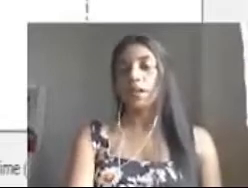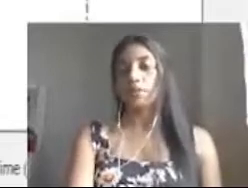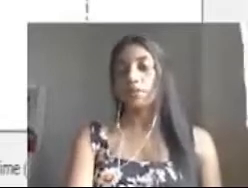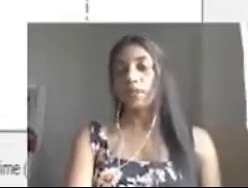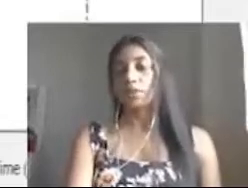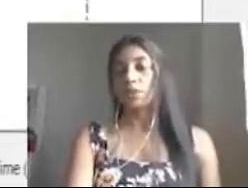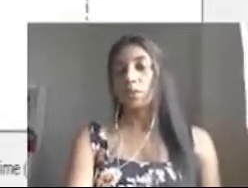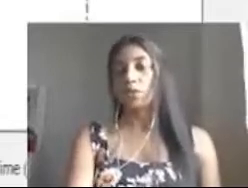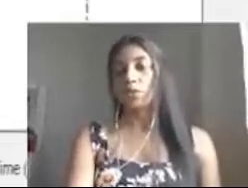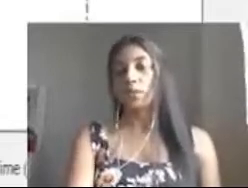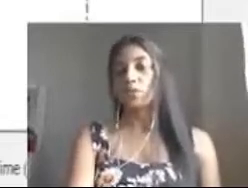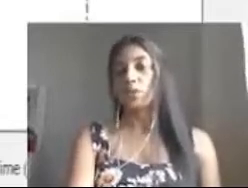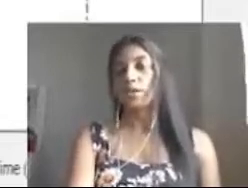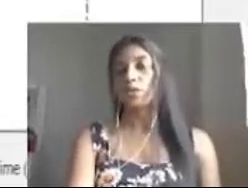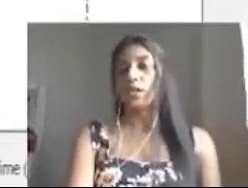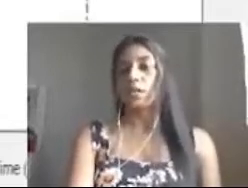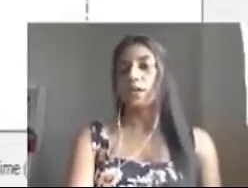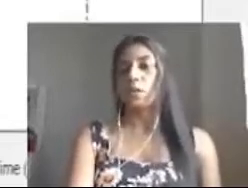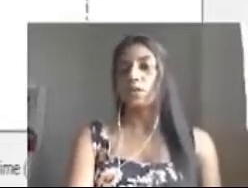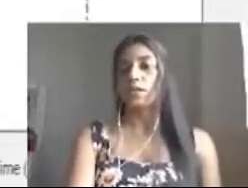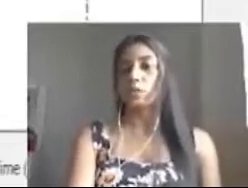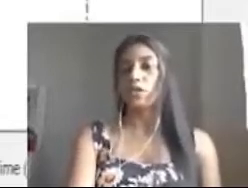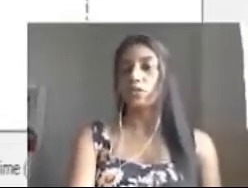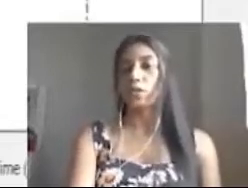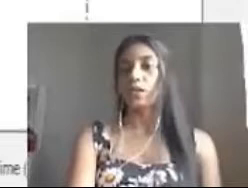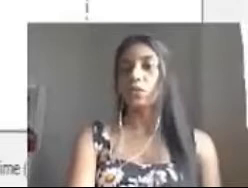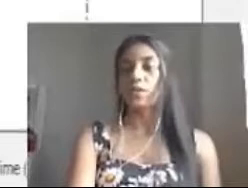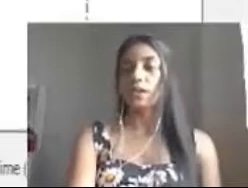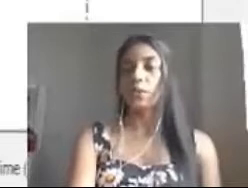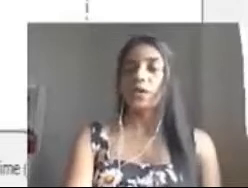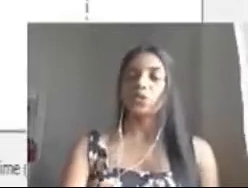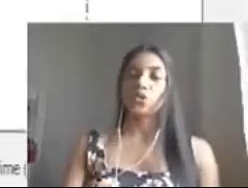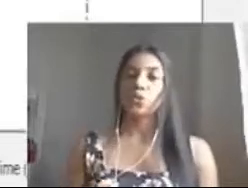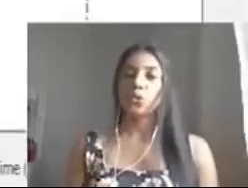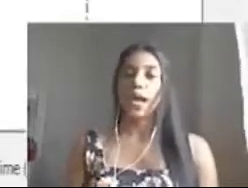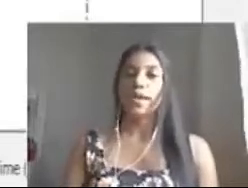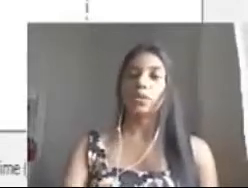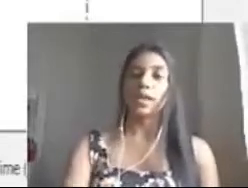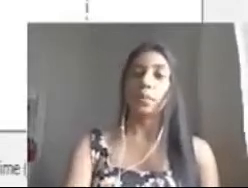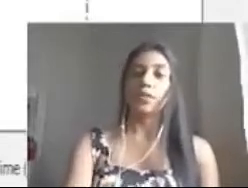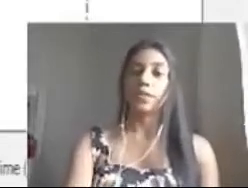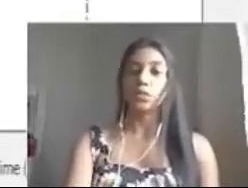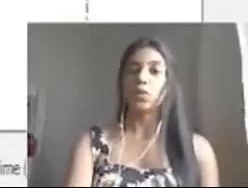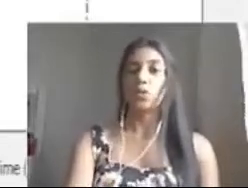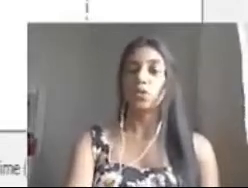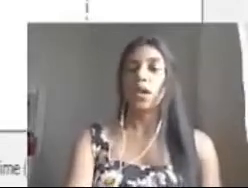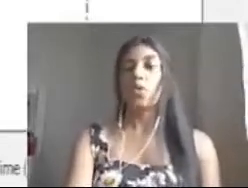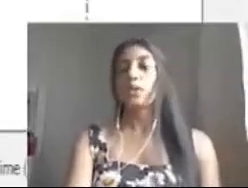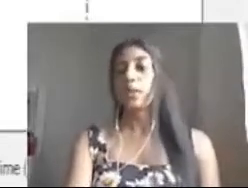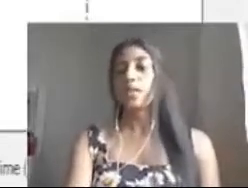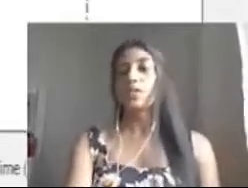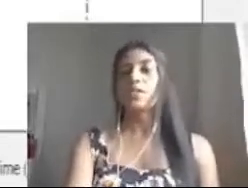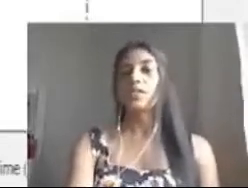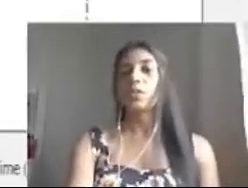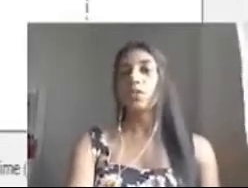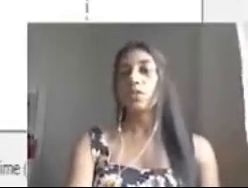e viraram agora polos complexos conjugados, que tem uma resposta, então, de segunda ordem, né, com sobressinal. Então a gente conclui que o K, ele altera a posição dos polos, como